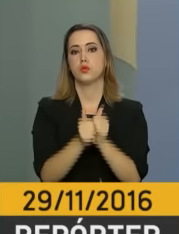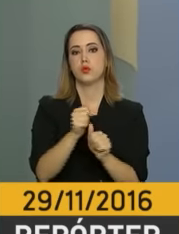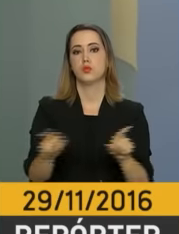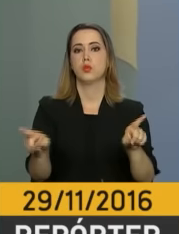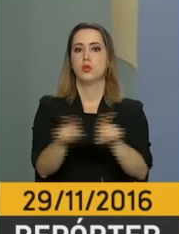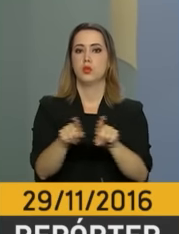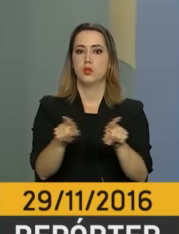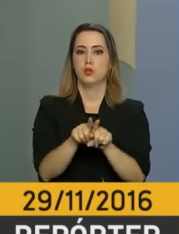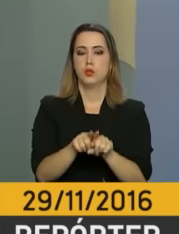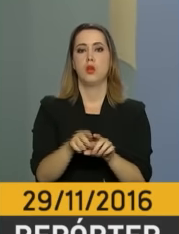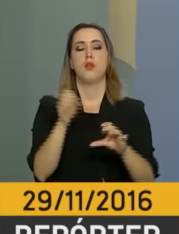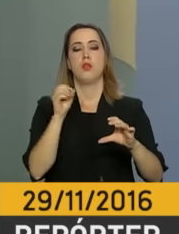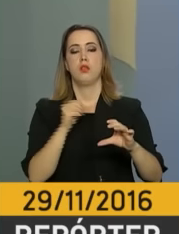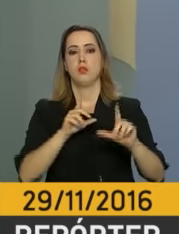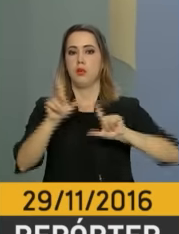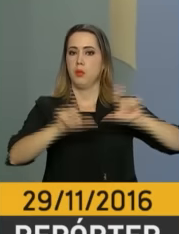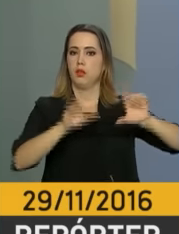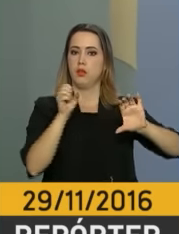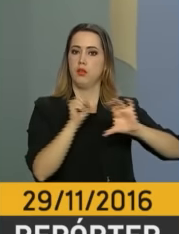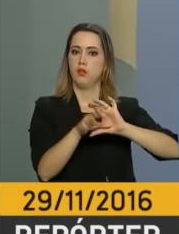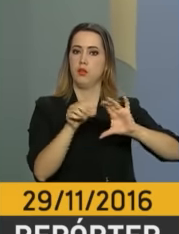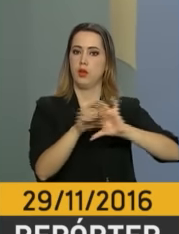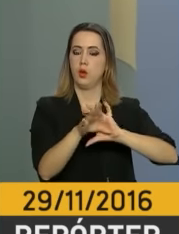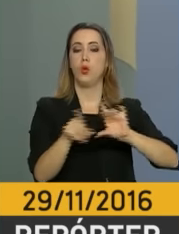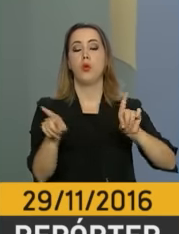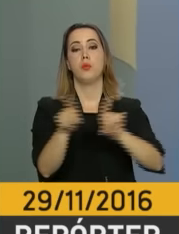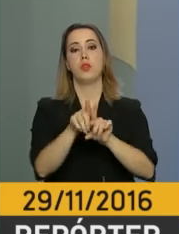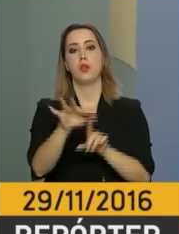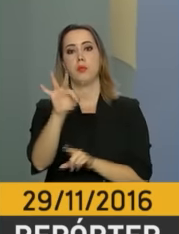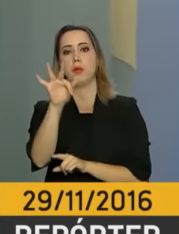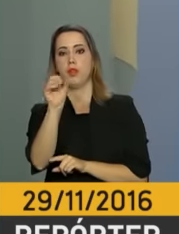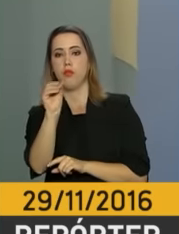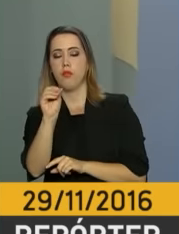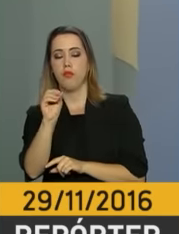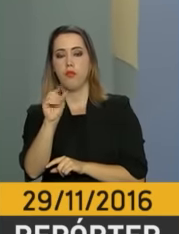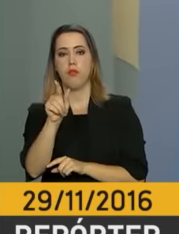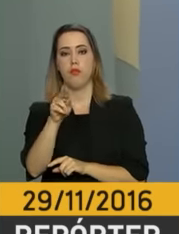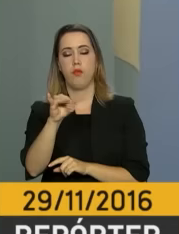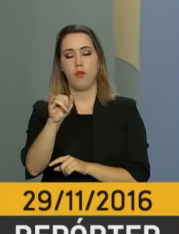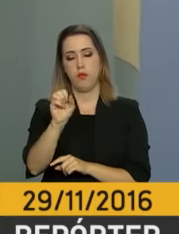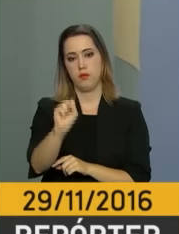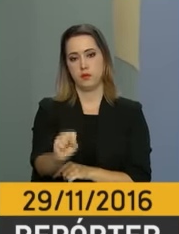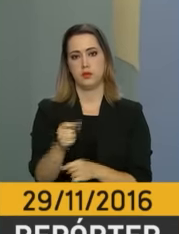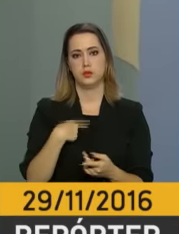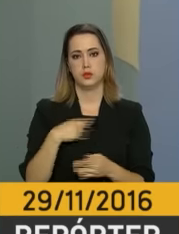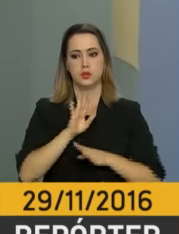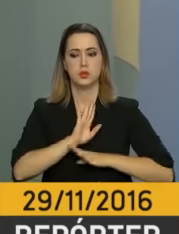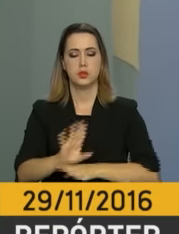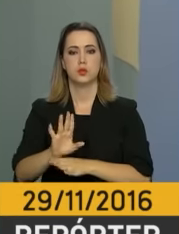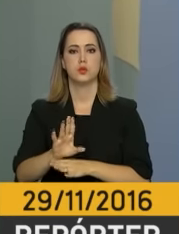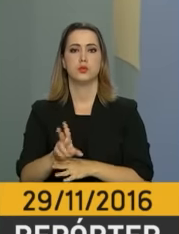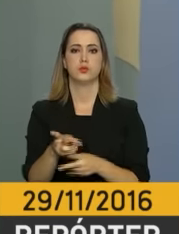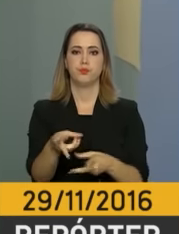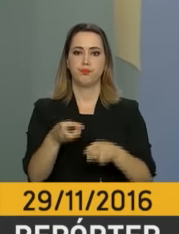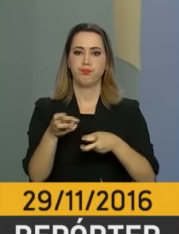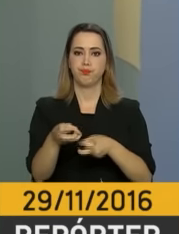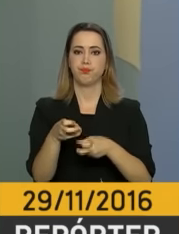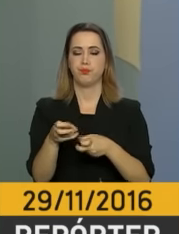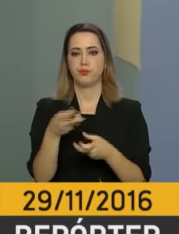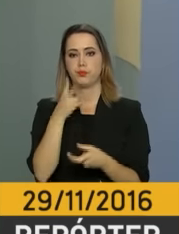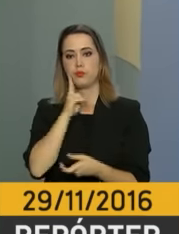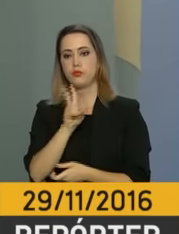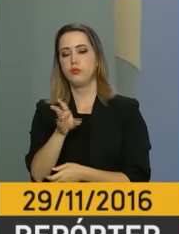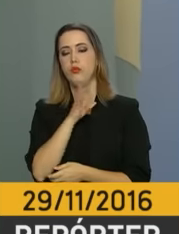televisão Globo e Fox, que auxiliarão as autoridades no reconhecimento e liberação das vítimas.